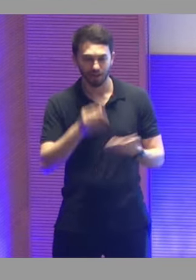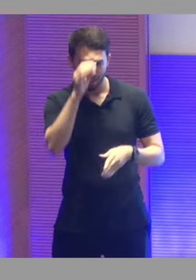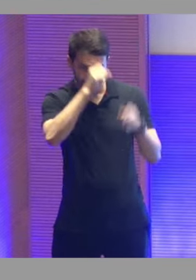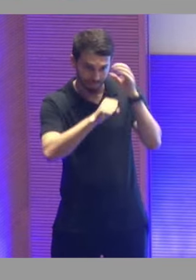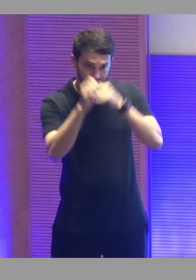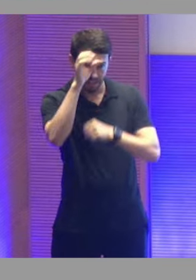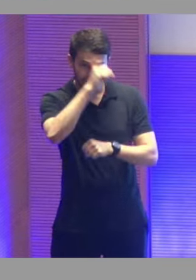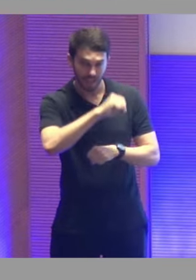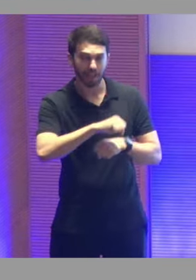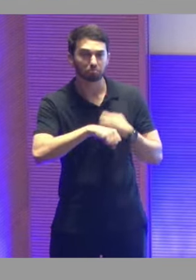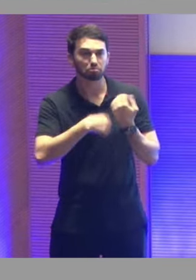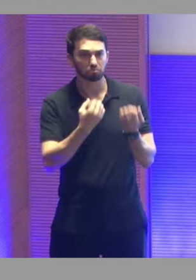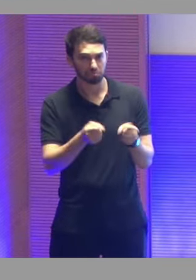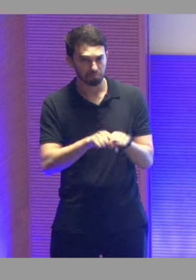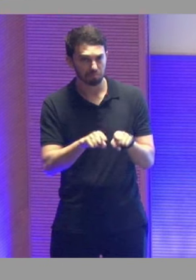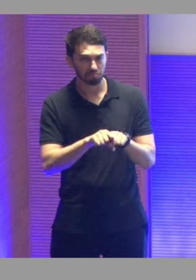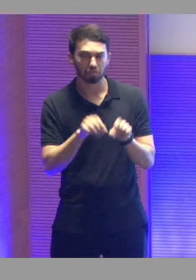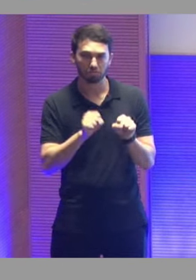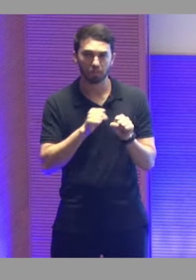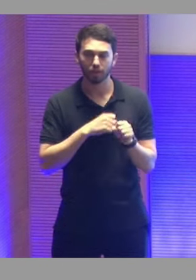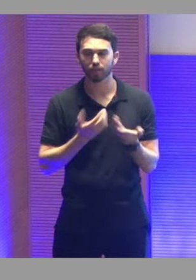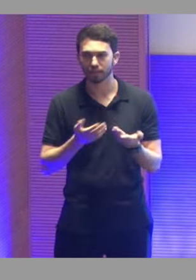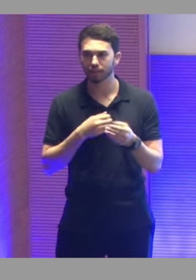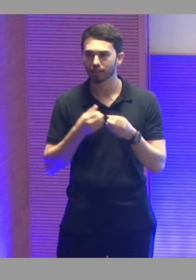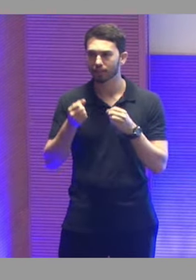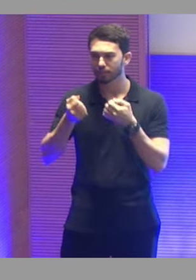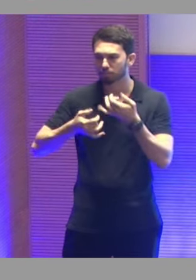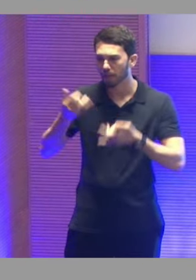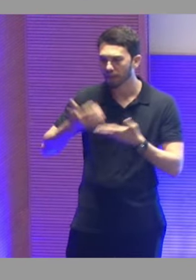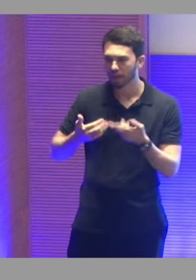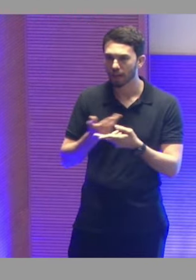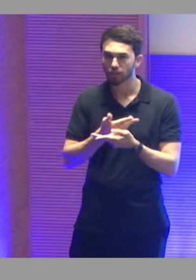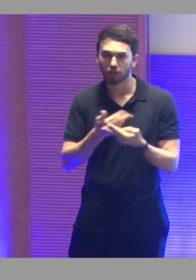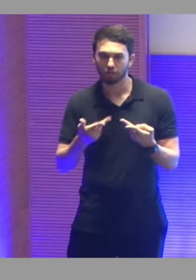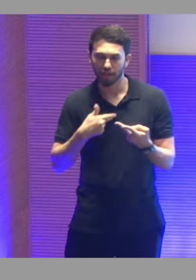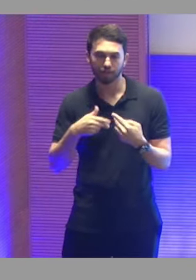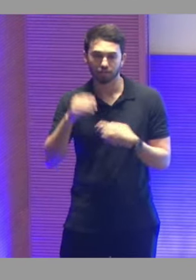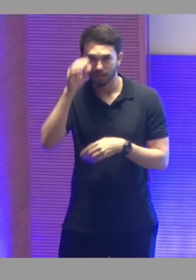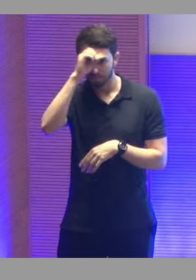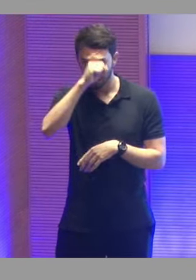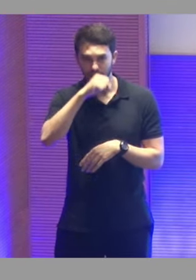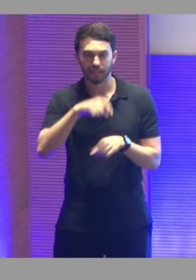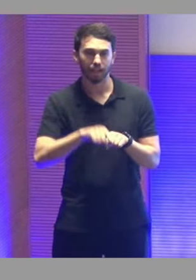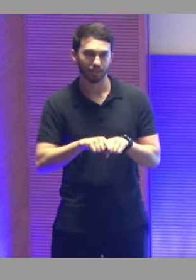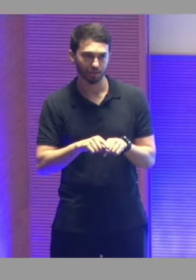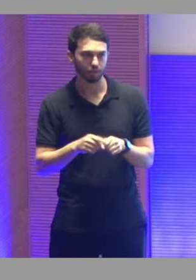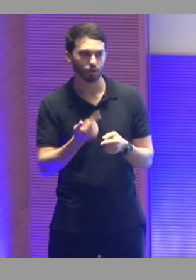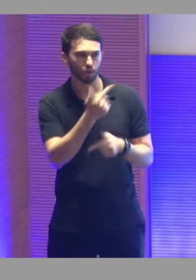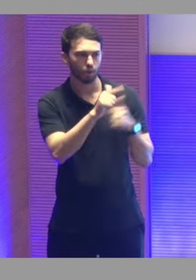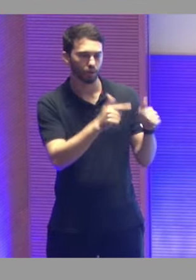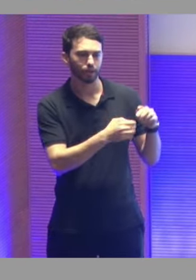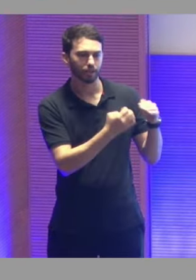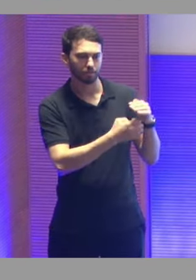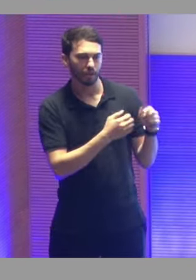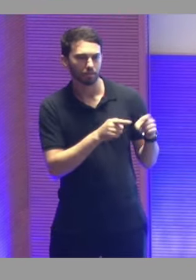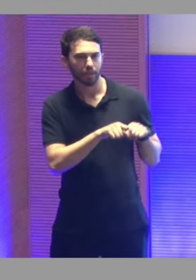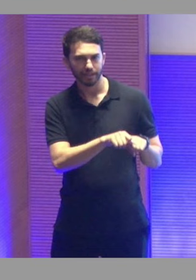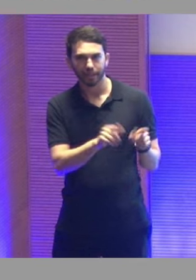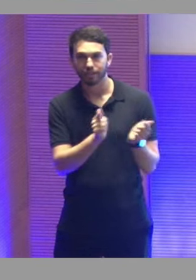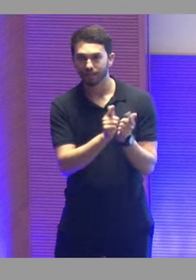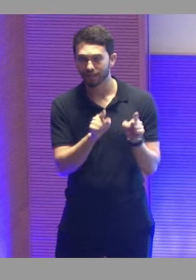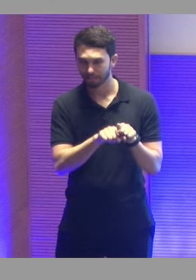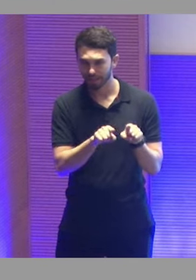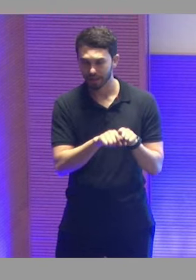aprendizado e podem compartilhar com os seus pares estes aprendizados Então a gente vai se distribuir